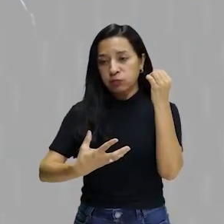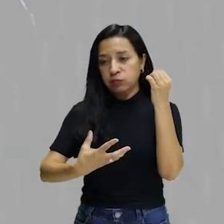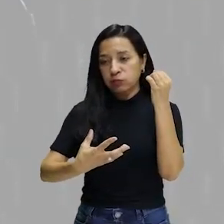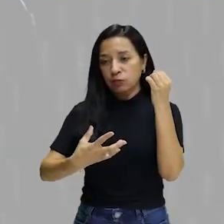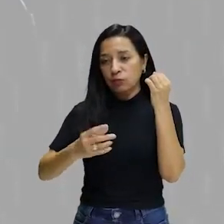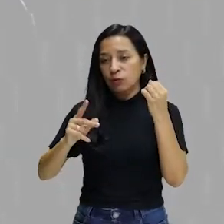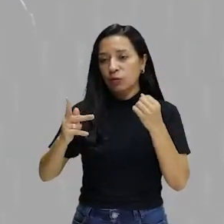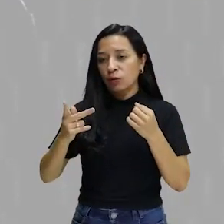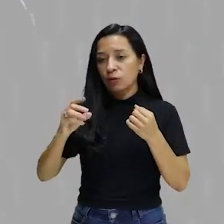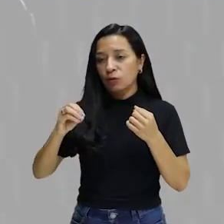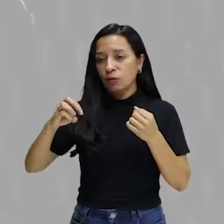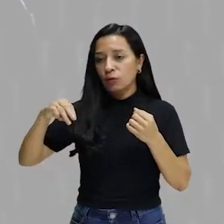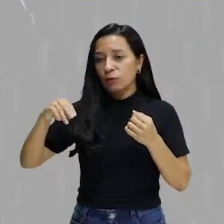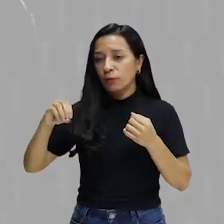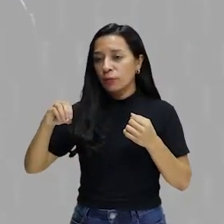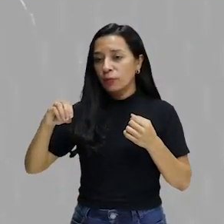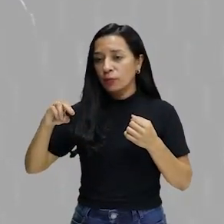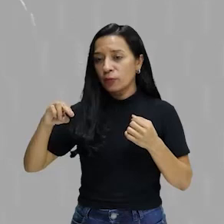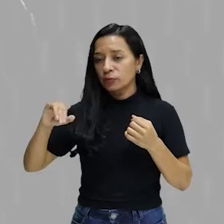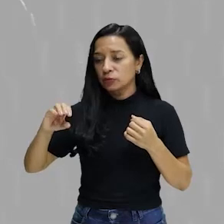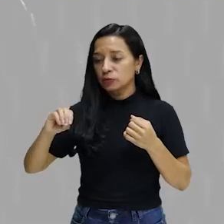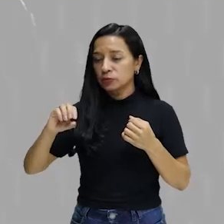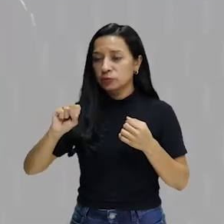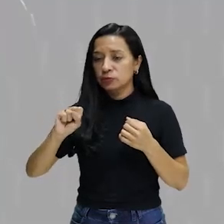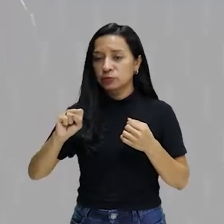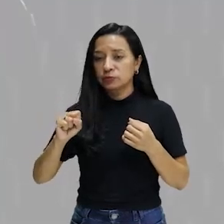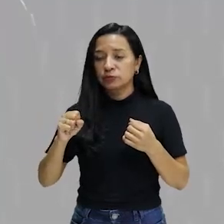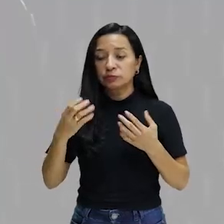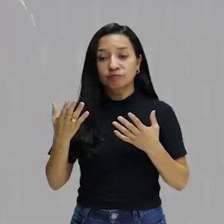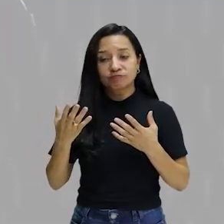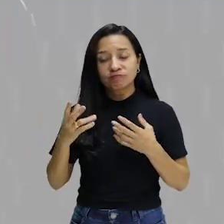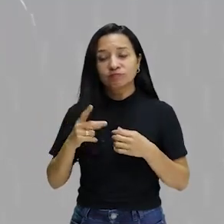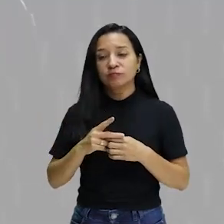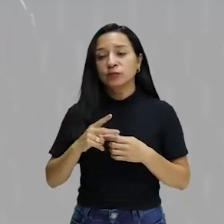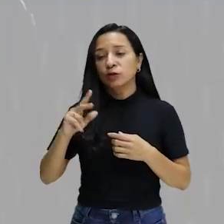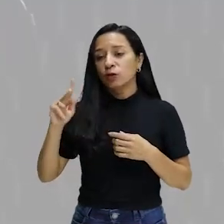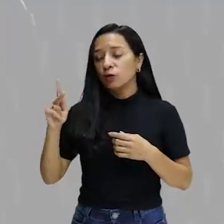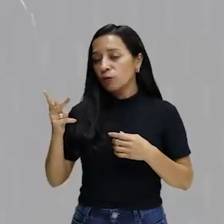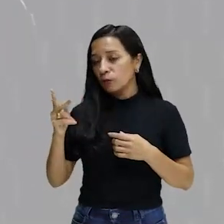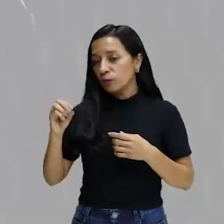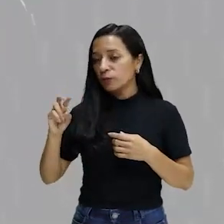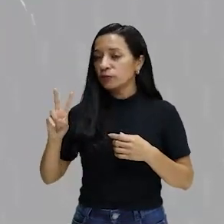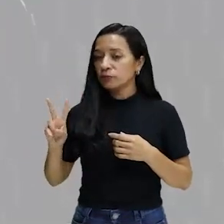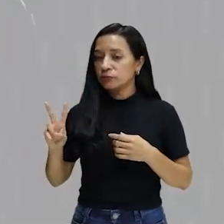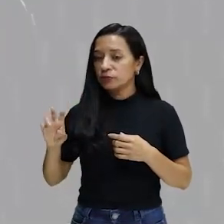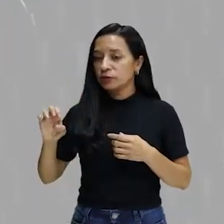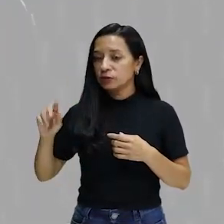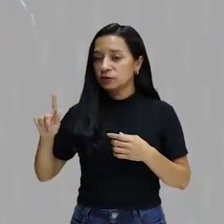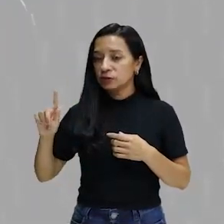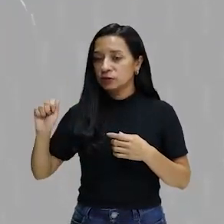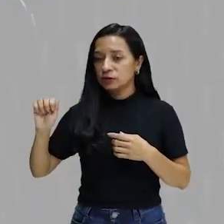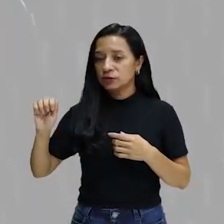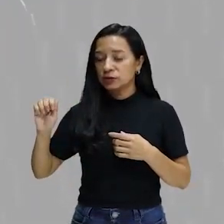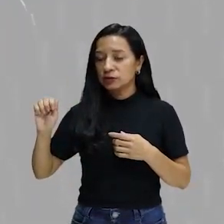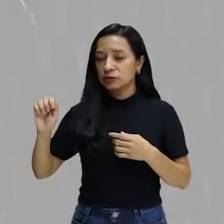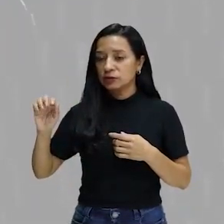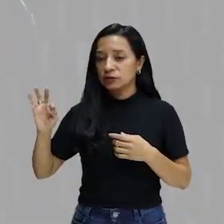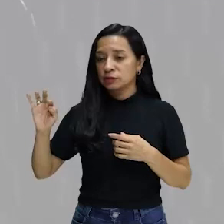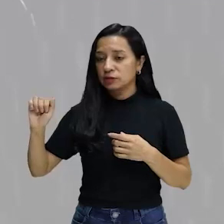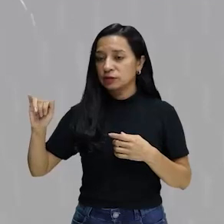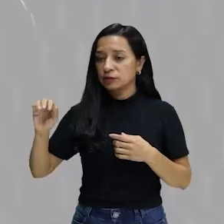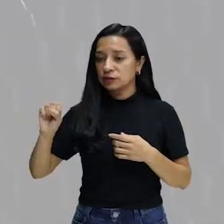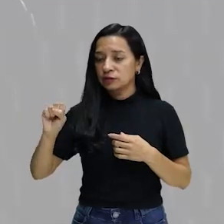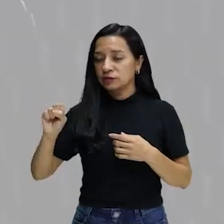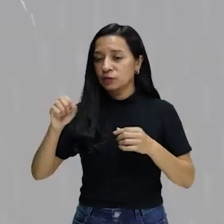hormônio. Inclusive, esses hormônios vegetais, aproveitando aqui a deixa, né? Esses hormônios, eles